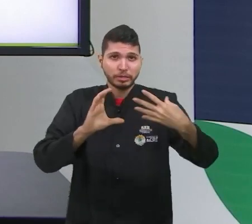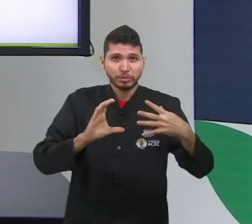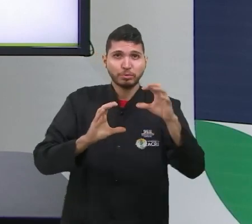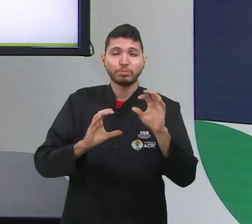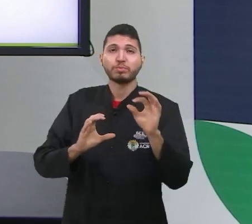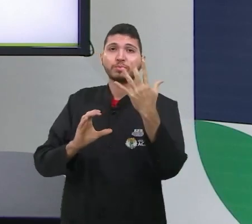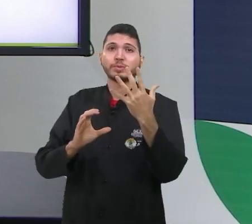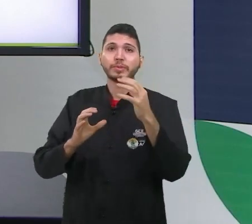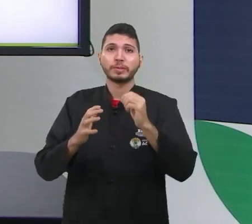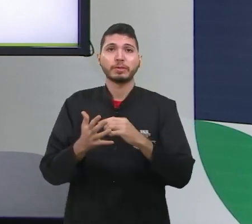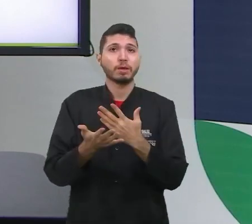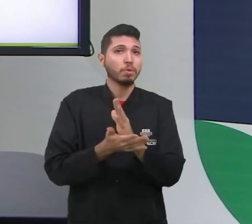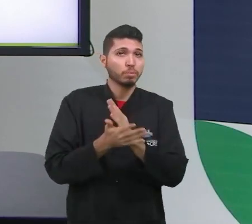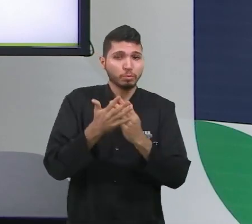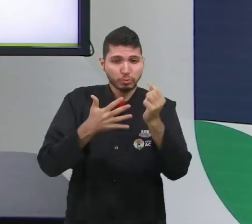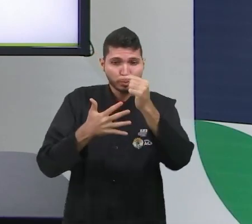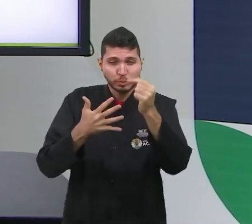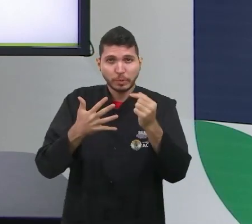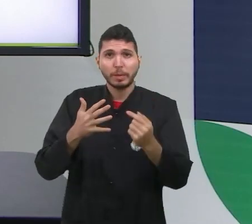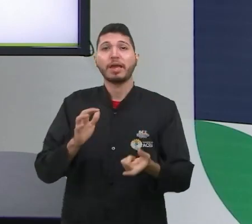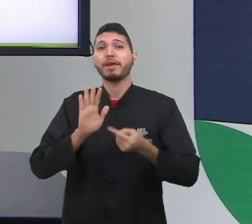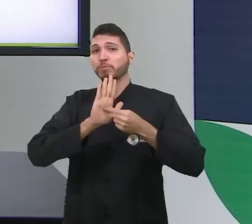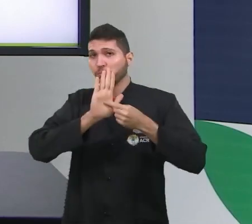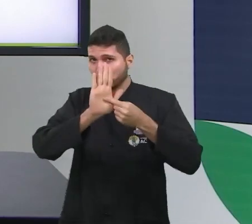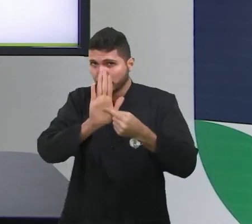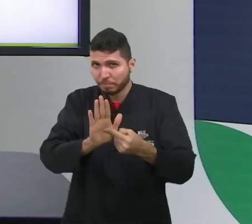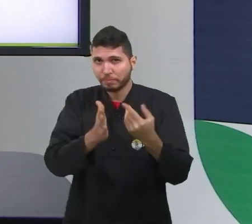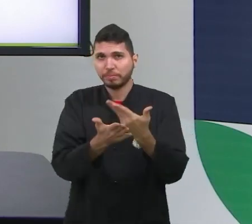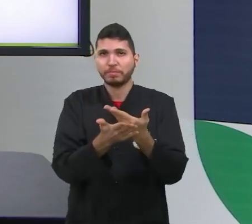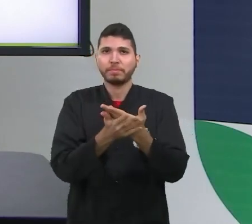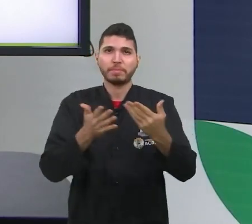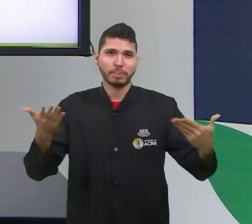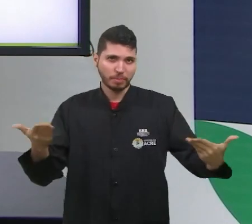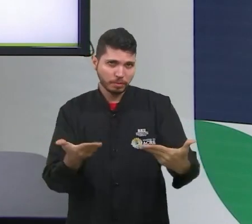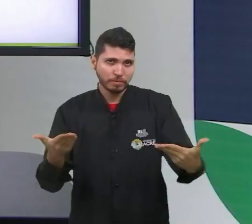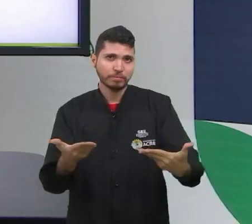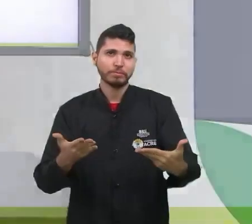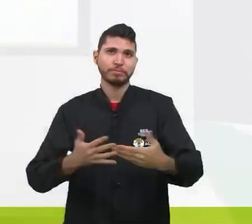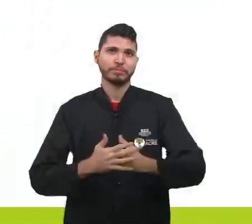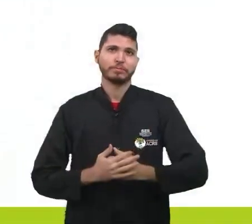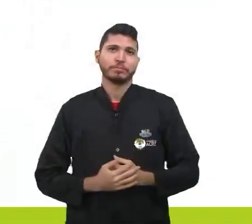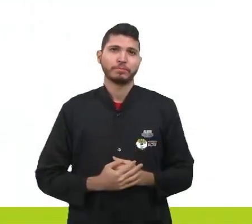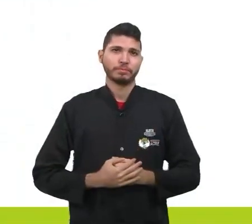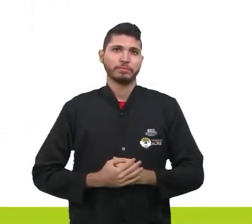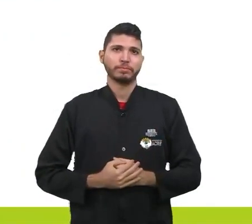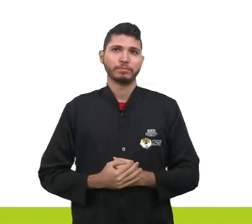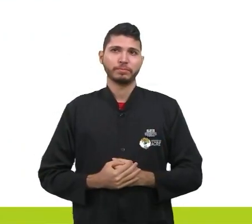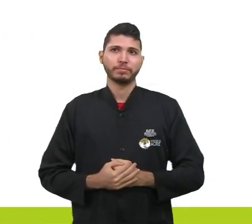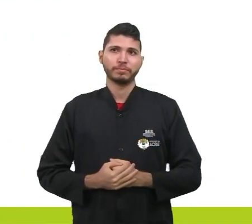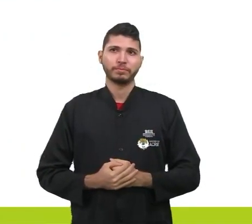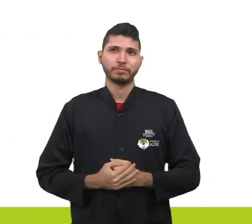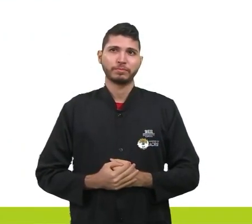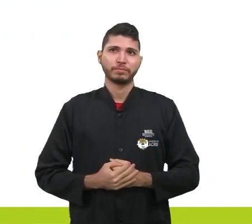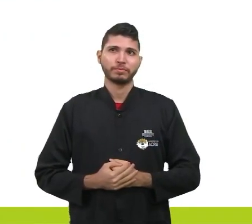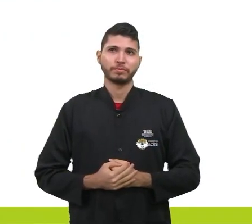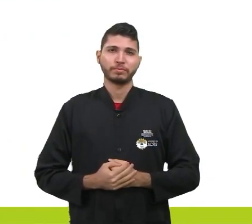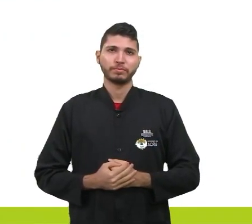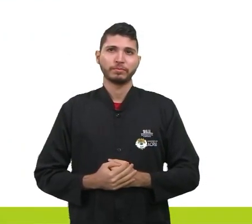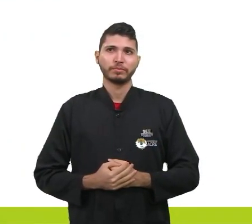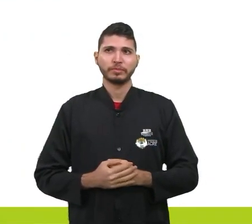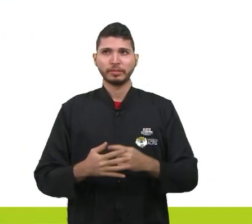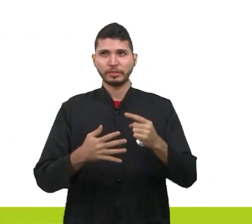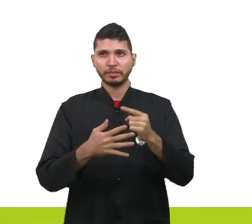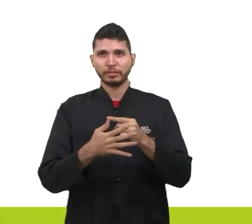alguns desses fatores eu trouxe para a gente aprender na aula de hoje. Vamos então aqui? Olha só. O primeiro fator do